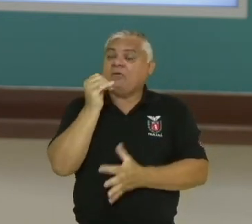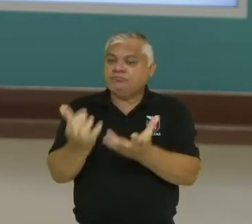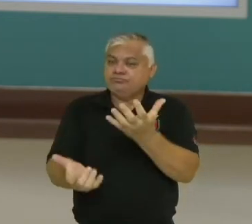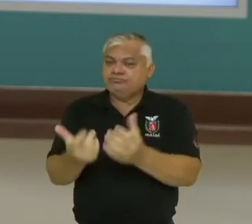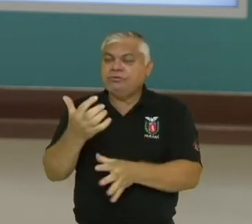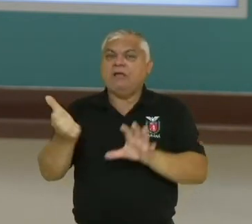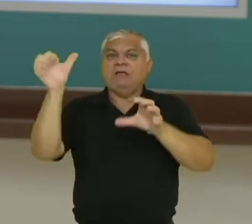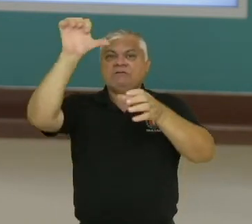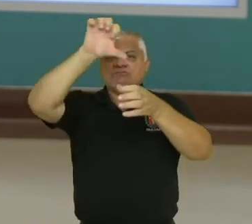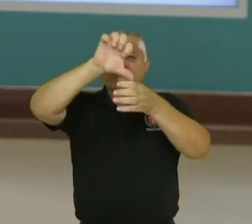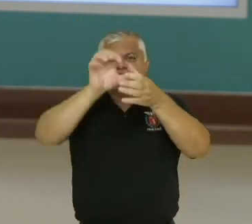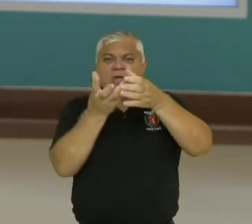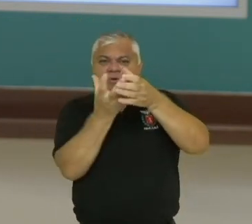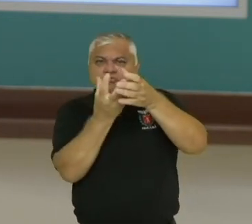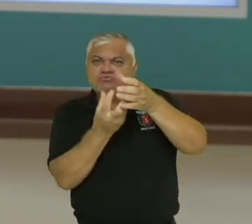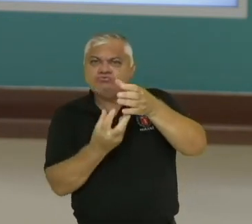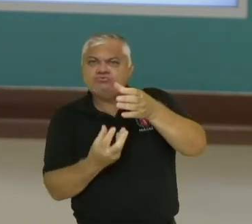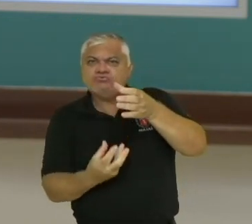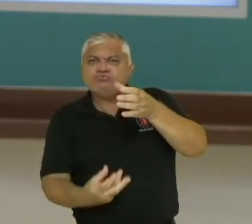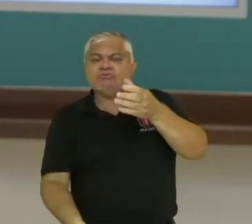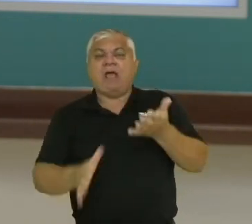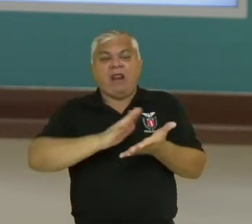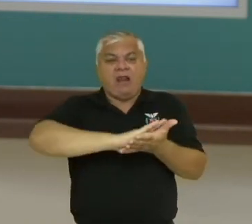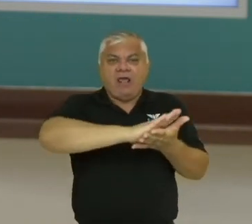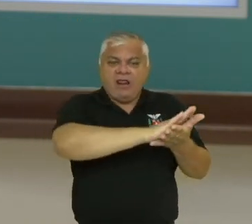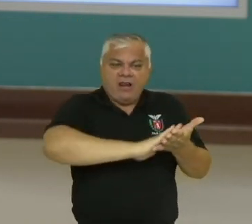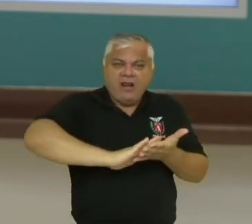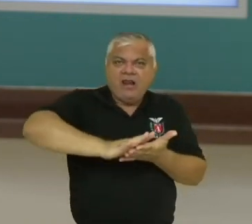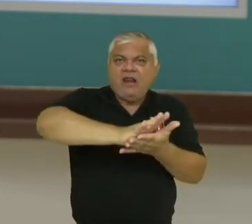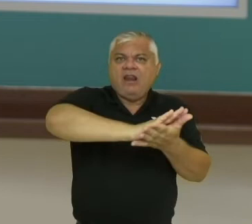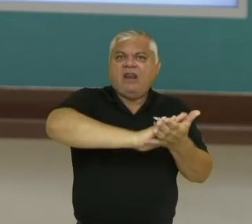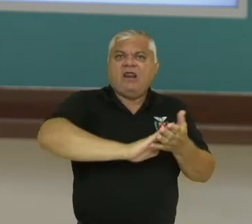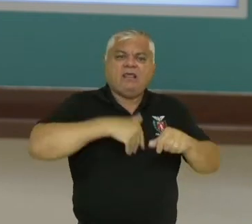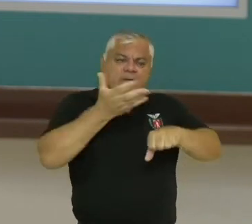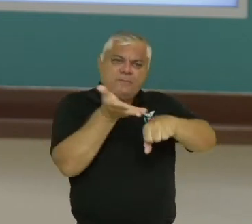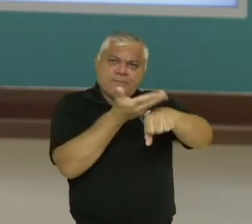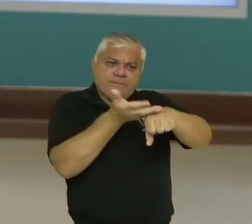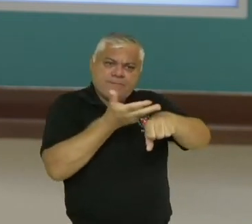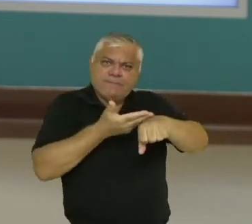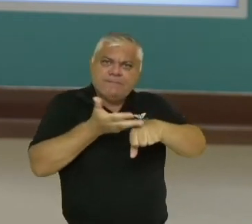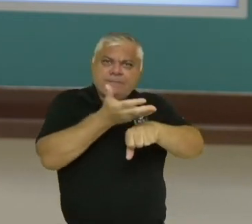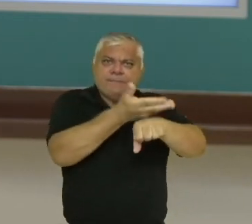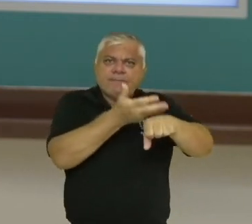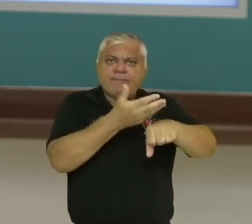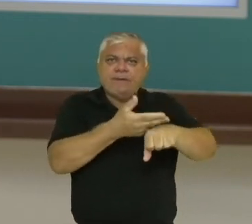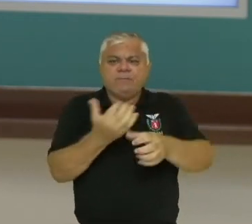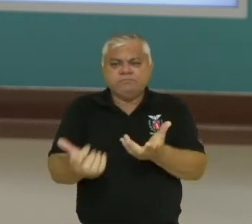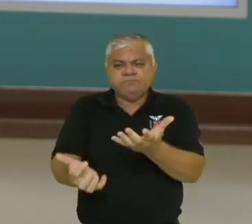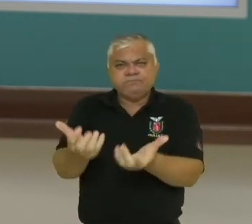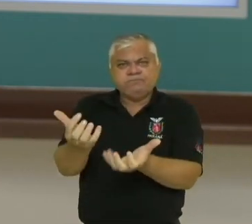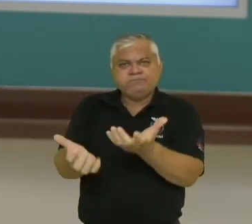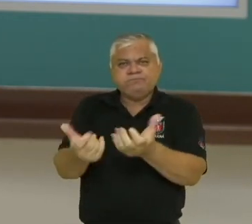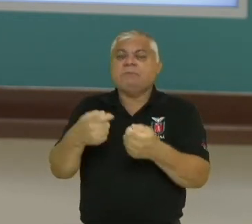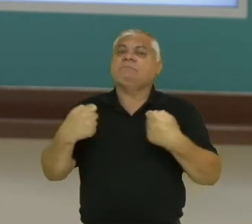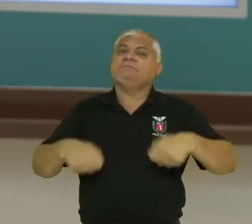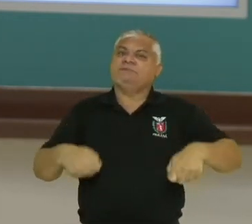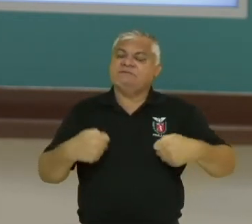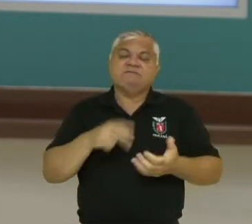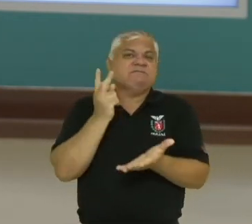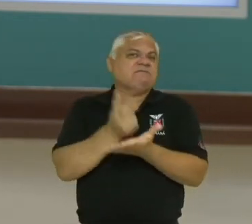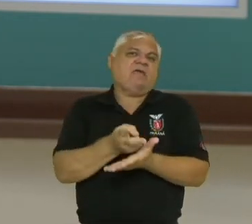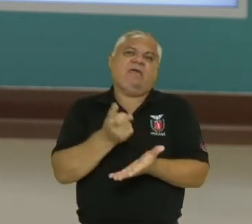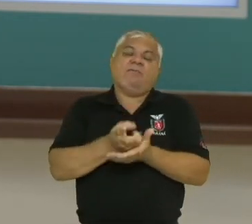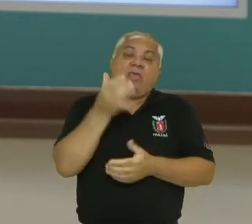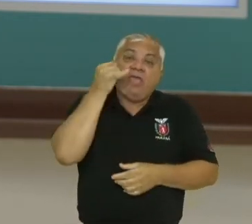filtre a água, lave os alimentos, retire a casca, cozinhe verduras e legumes.